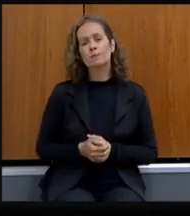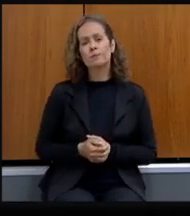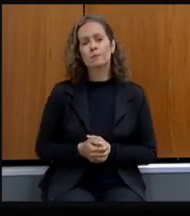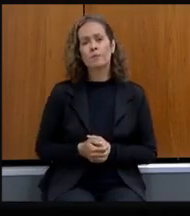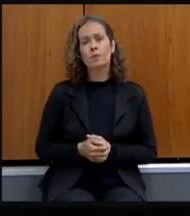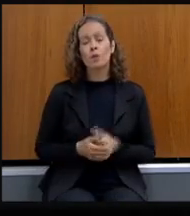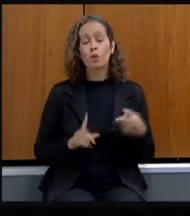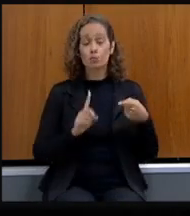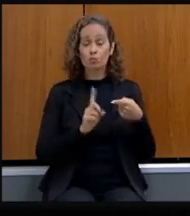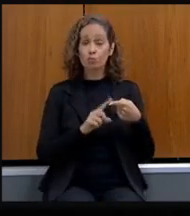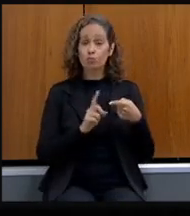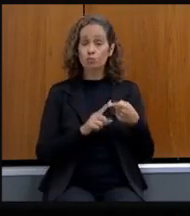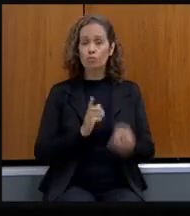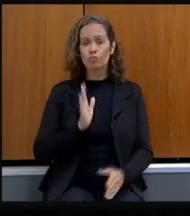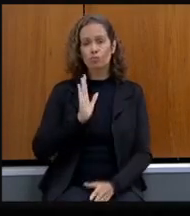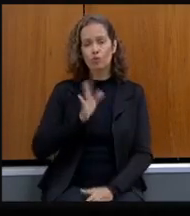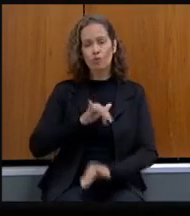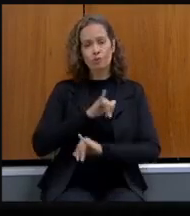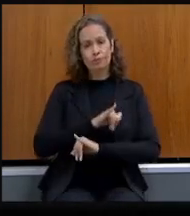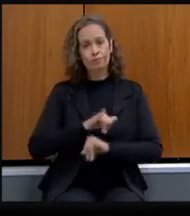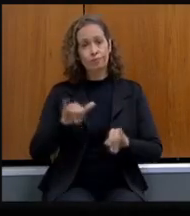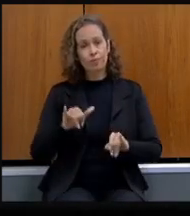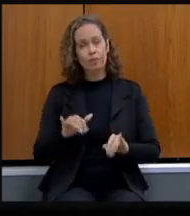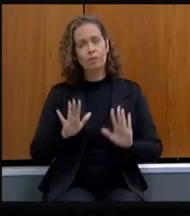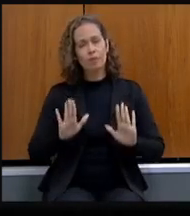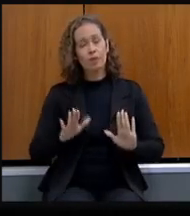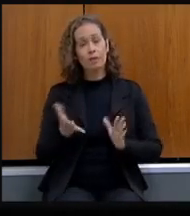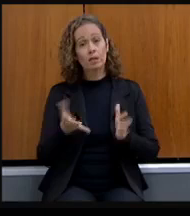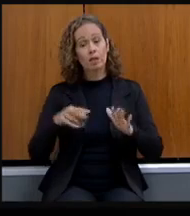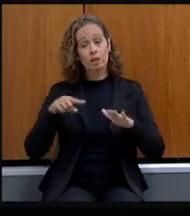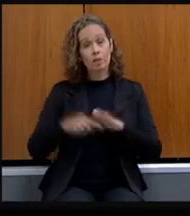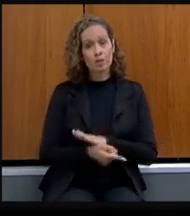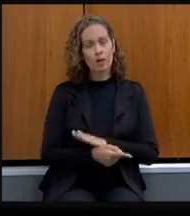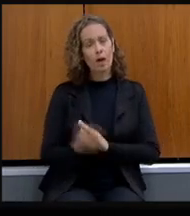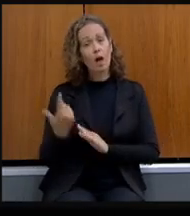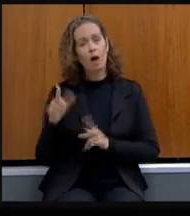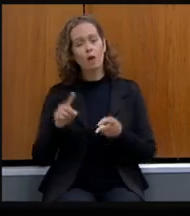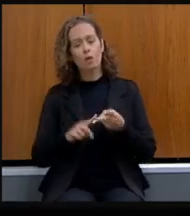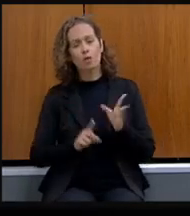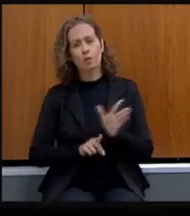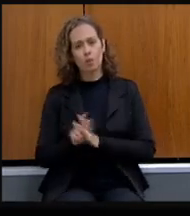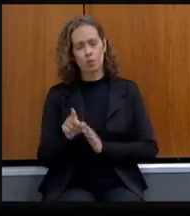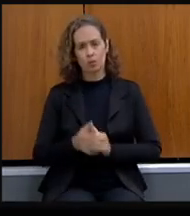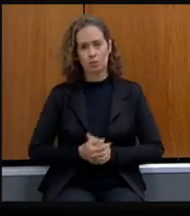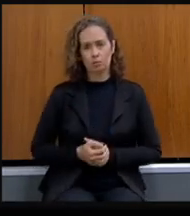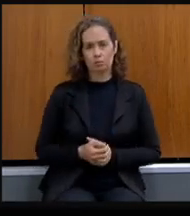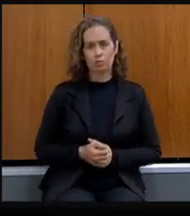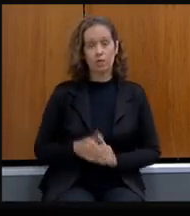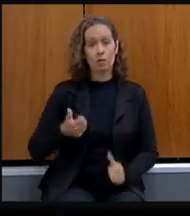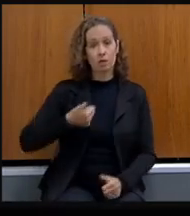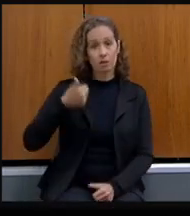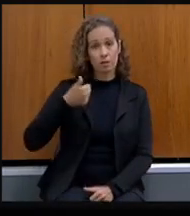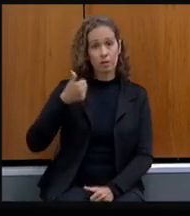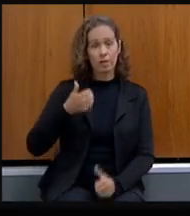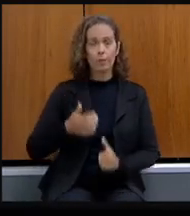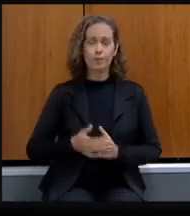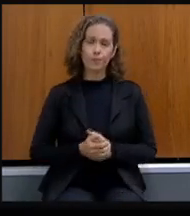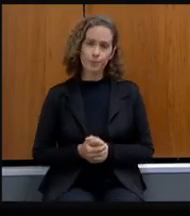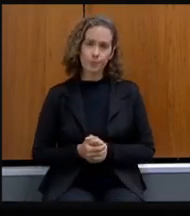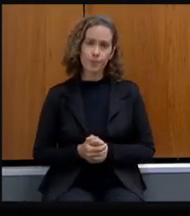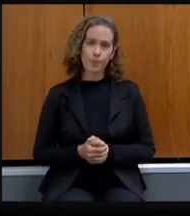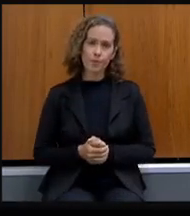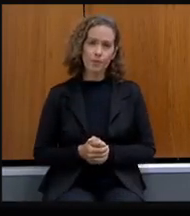uma já foi abordada mas eu queria aprofundar e a outra pergunta primeiros amores eu sou